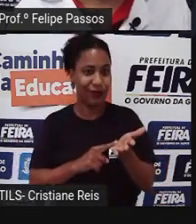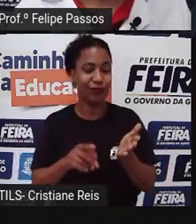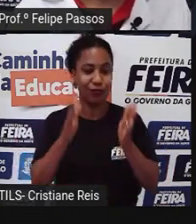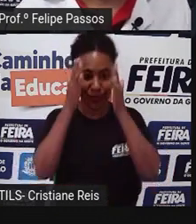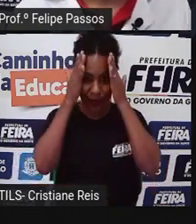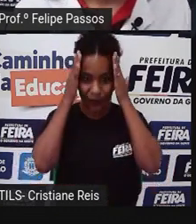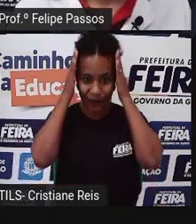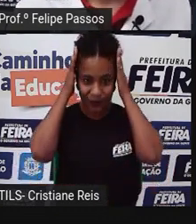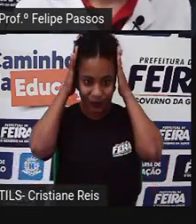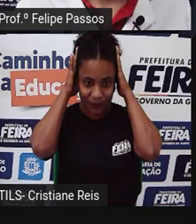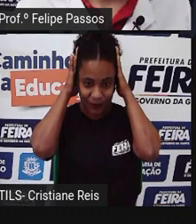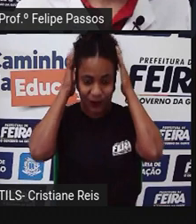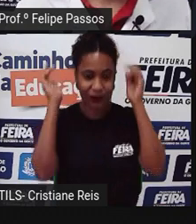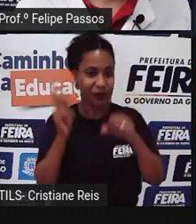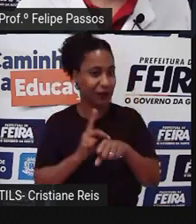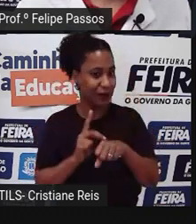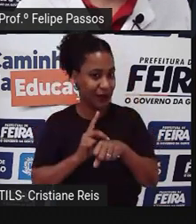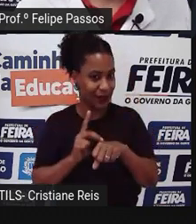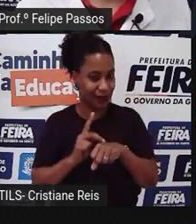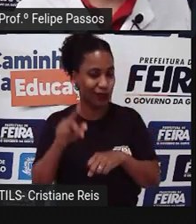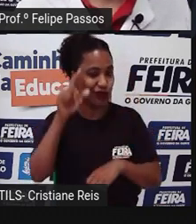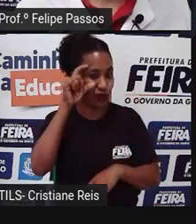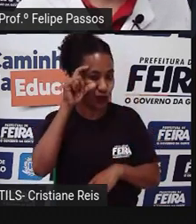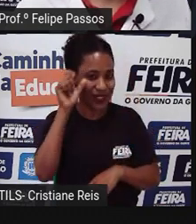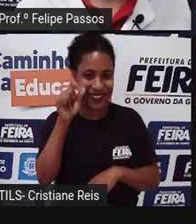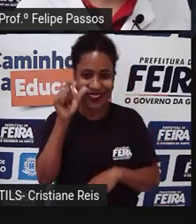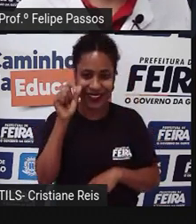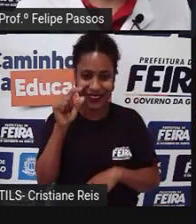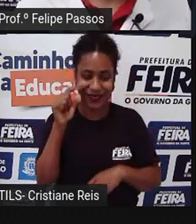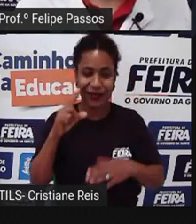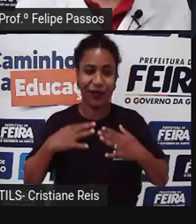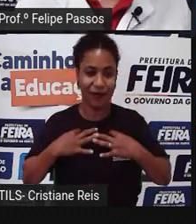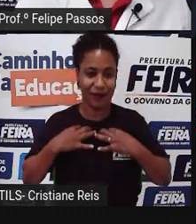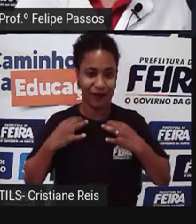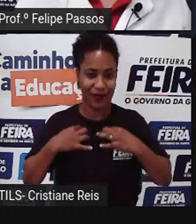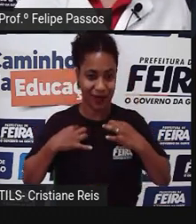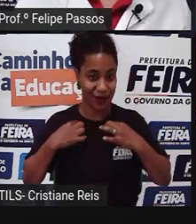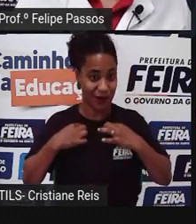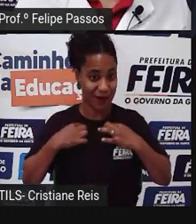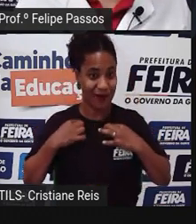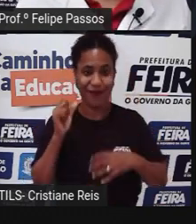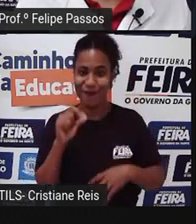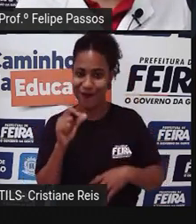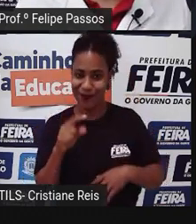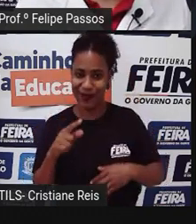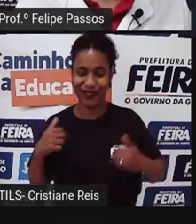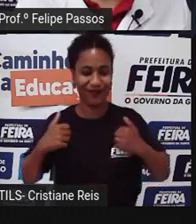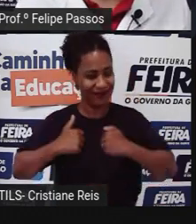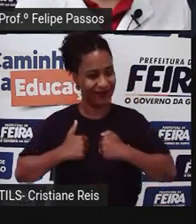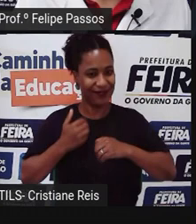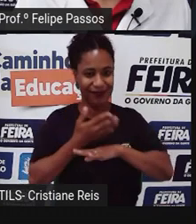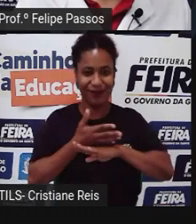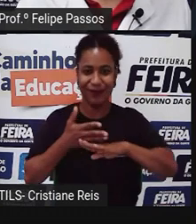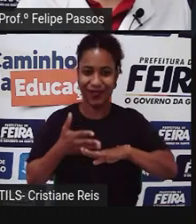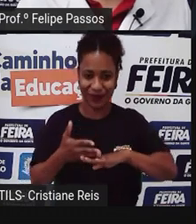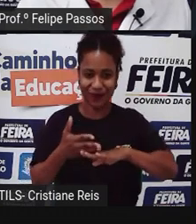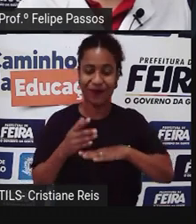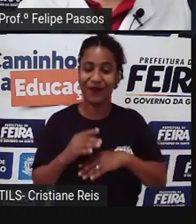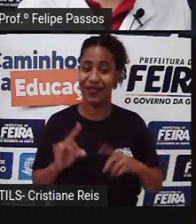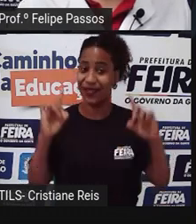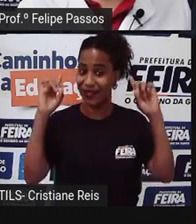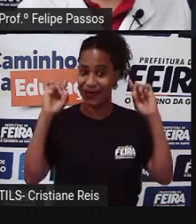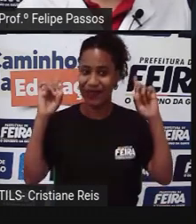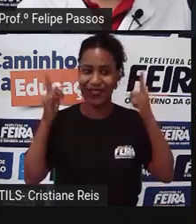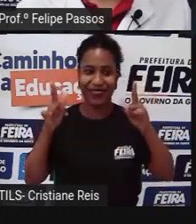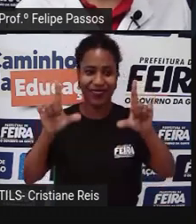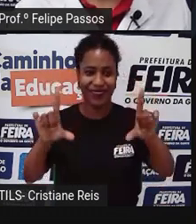não uso barba. Hoje eu estou vestindo uma camisa vermelha e por cima dessa camisa um jaleco branco. Aqui atrás de mim